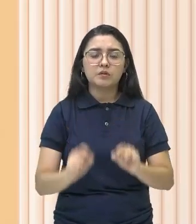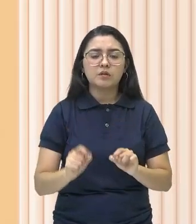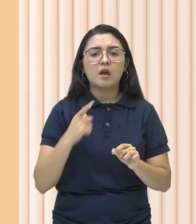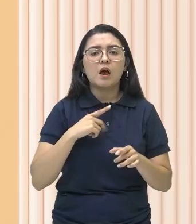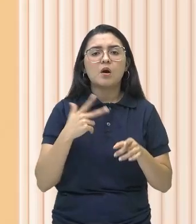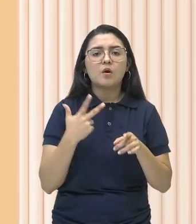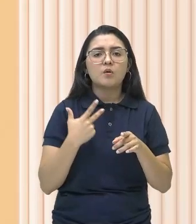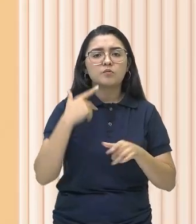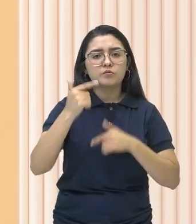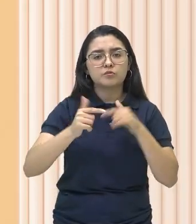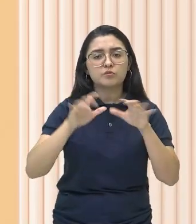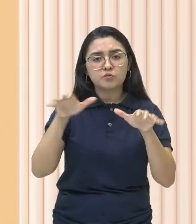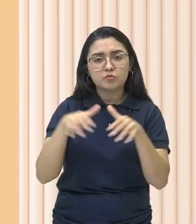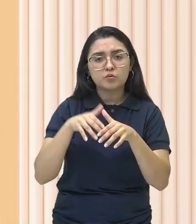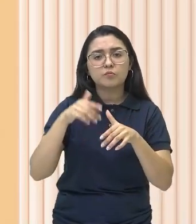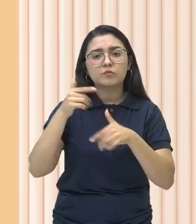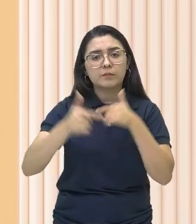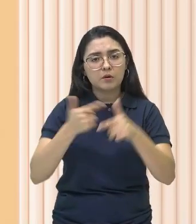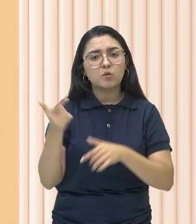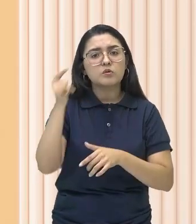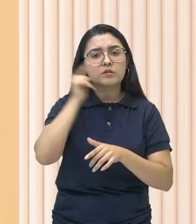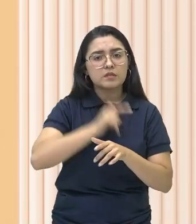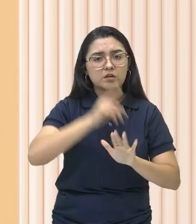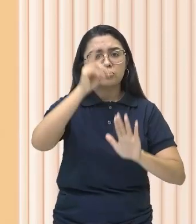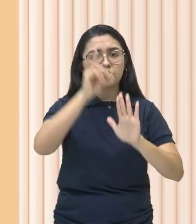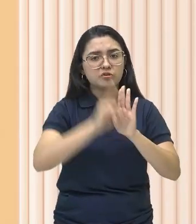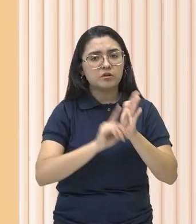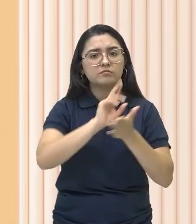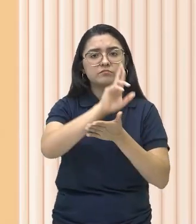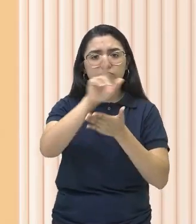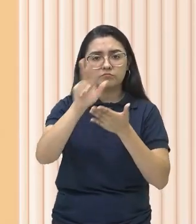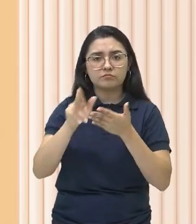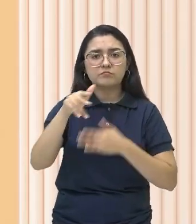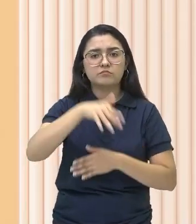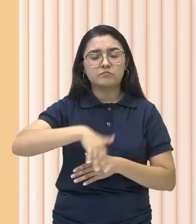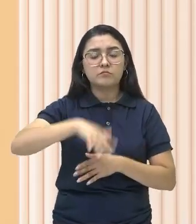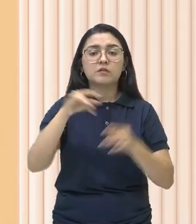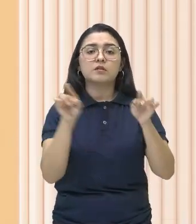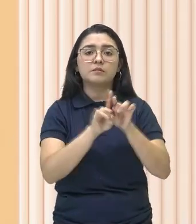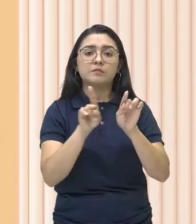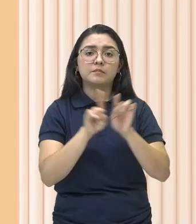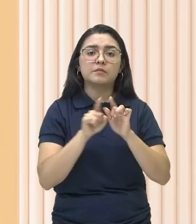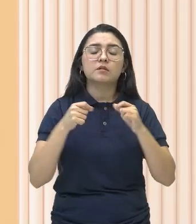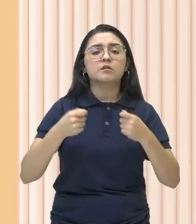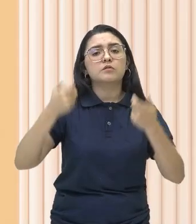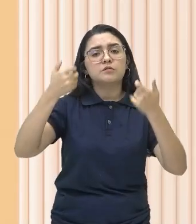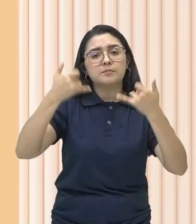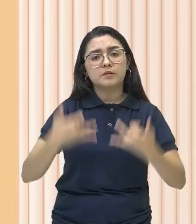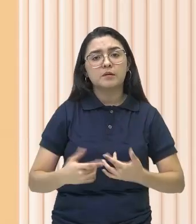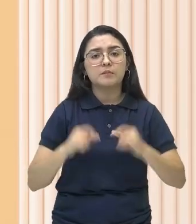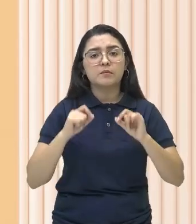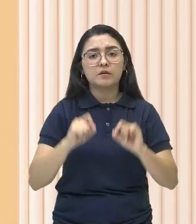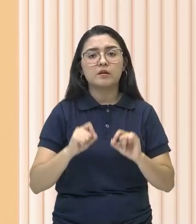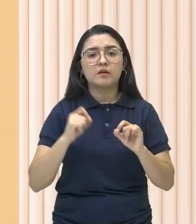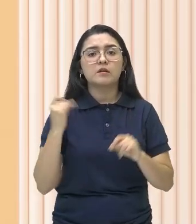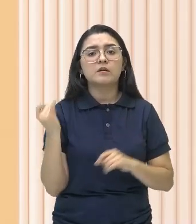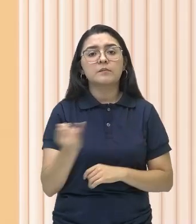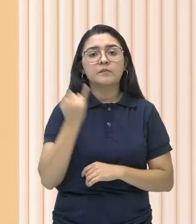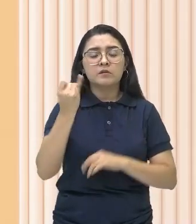cada vez mais esses direitos dos trabalhadores na região, e nós falamos sobre a importância